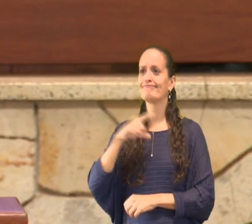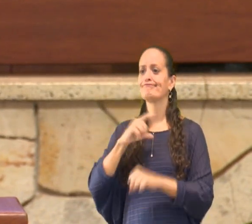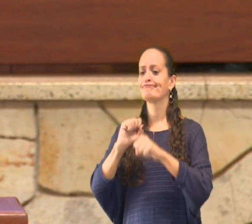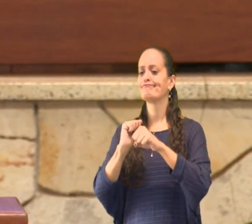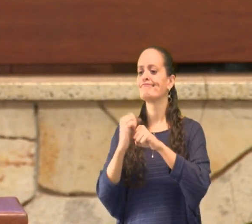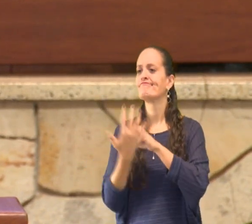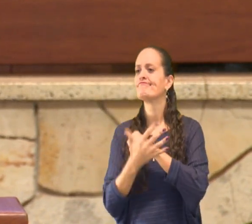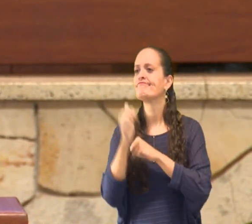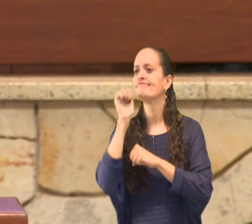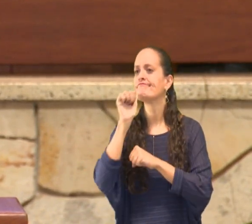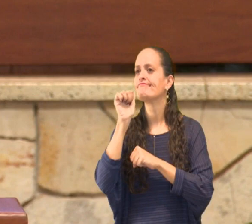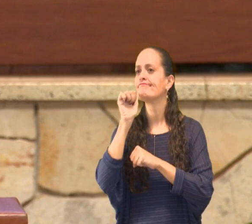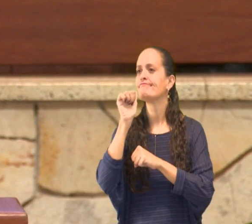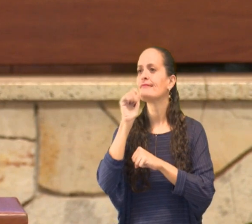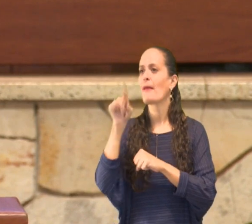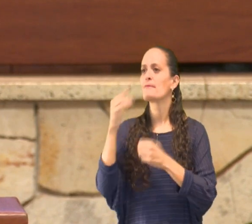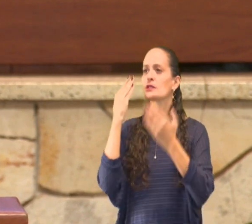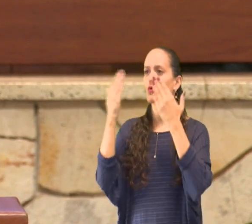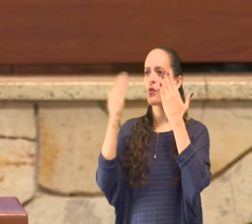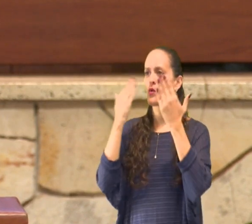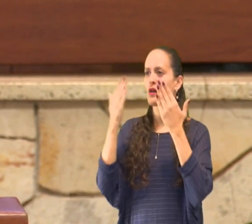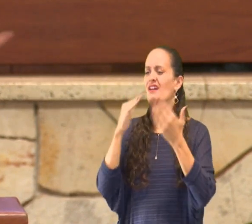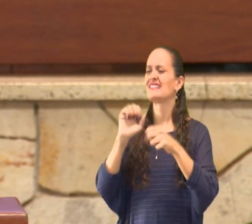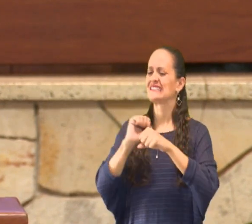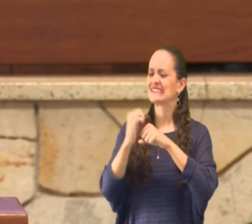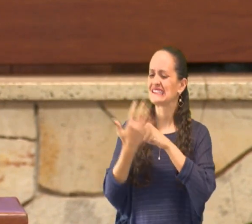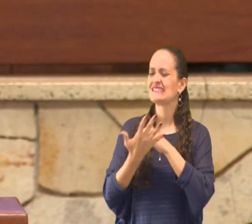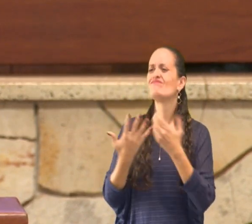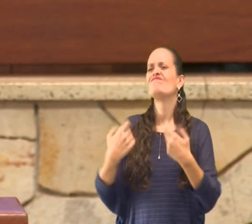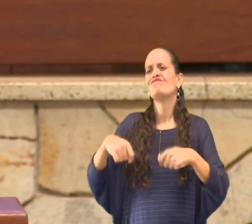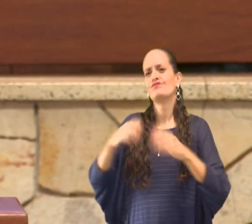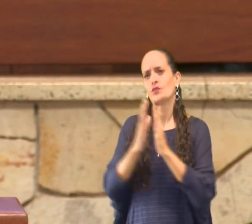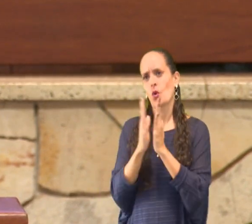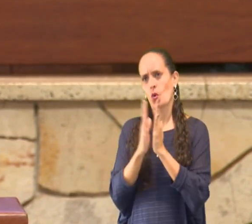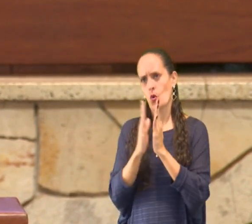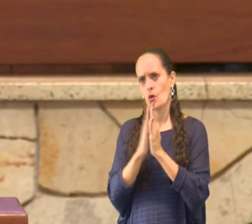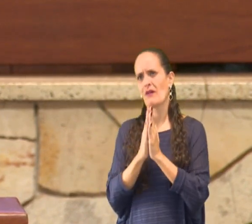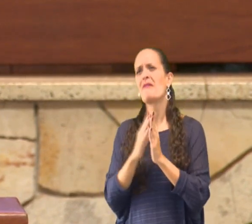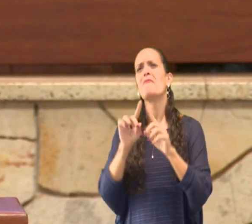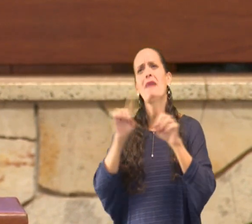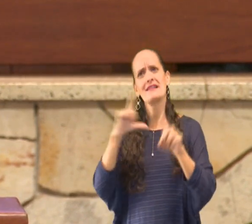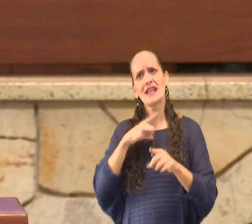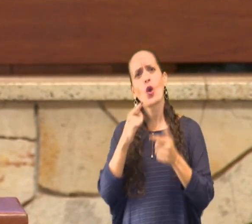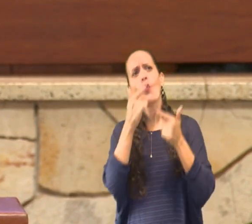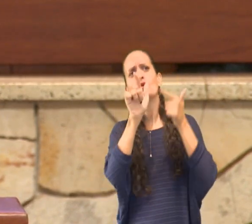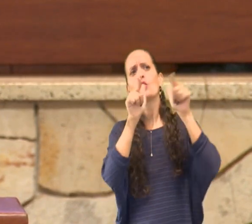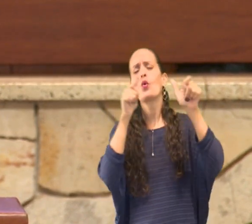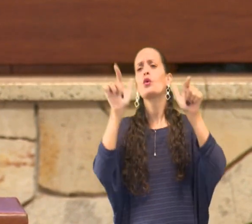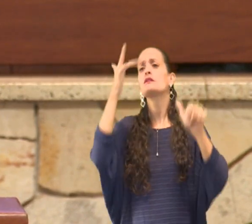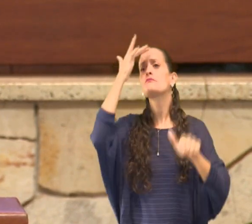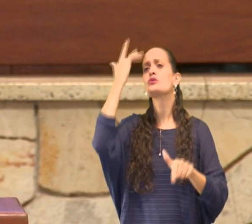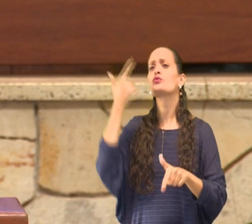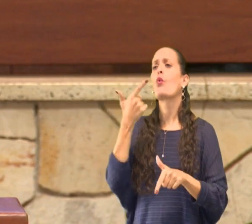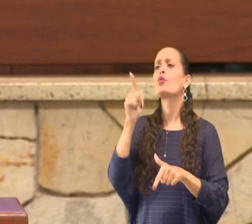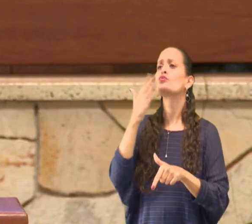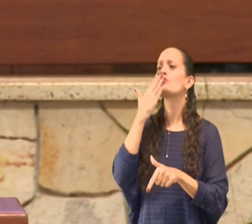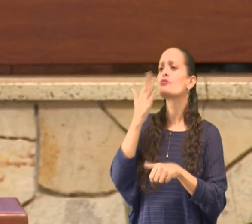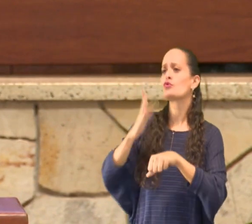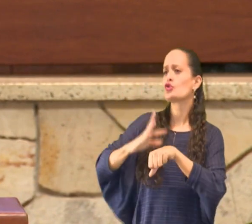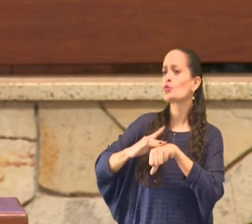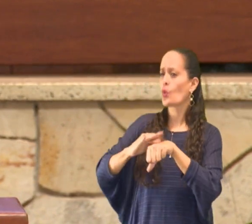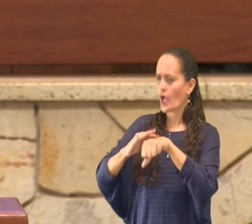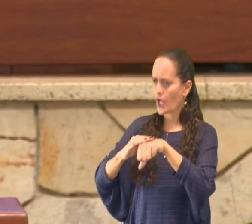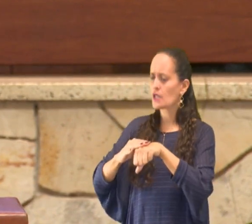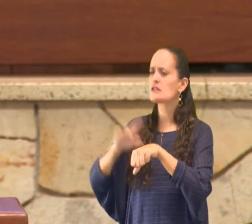Deus possa sustentar a nossa irmã e outros irmãos e irmãs que certamente estão batalhando também contra essa enfermidade, que Deus